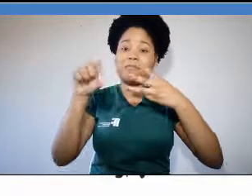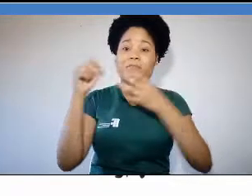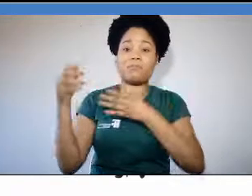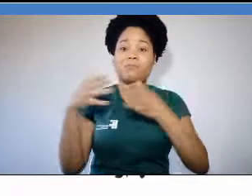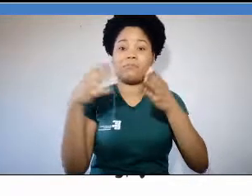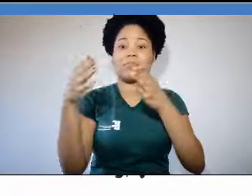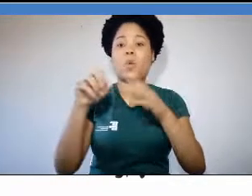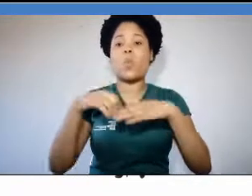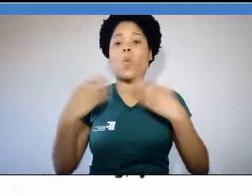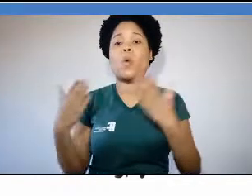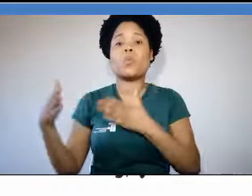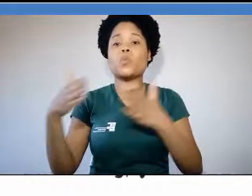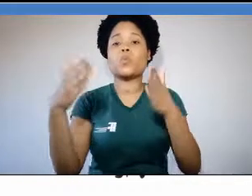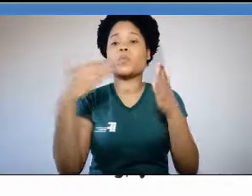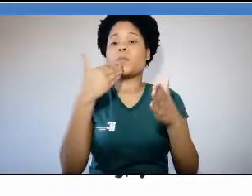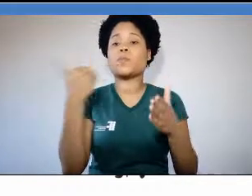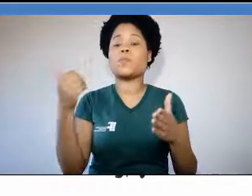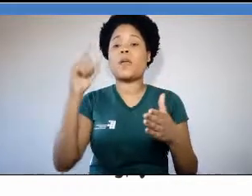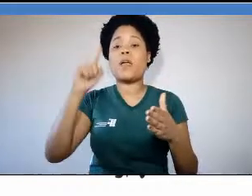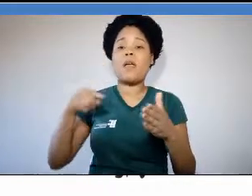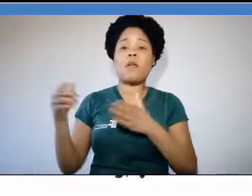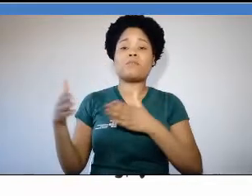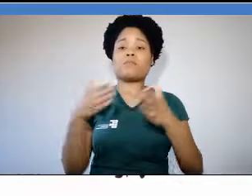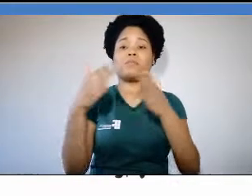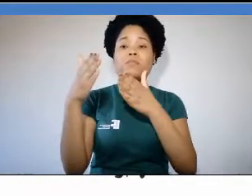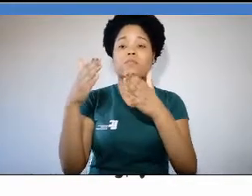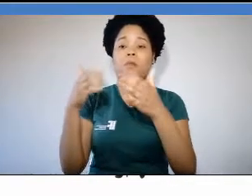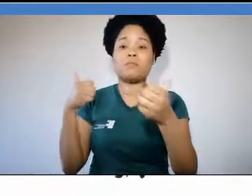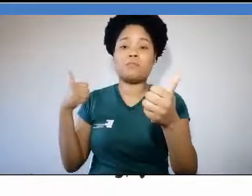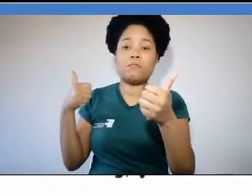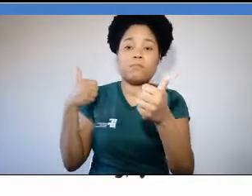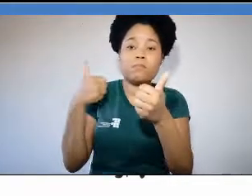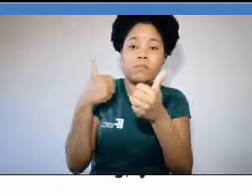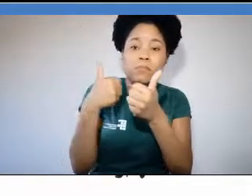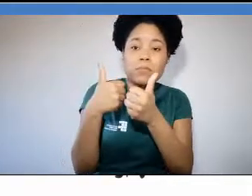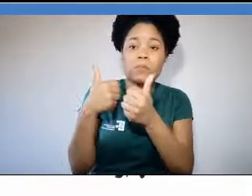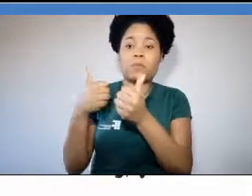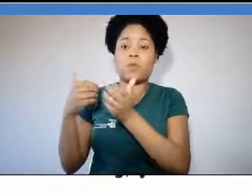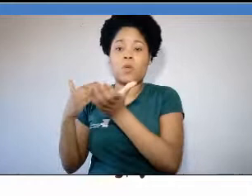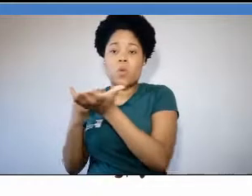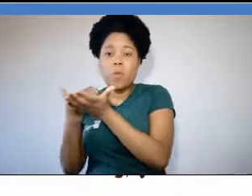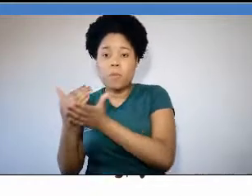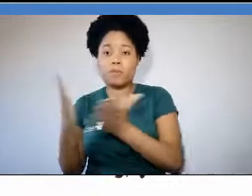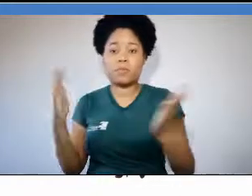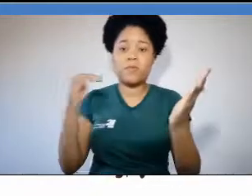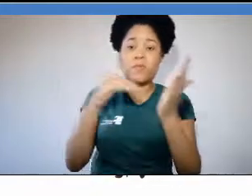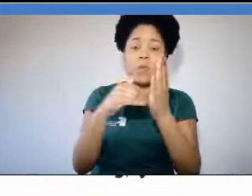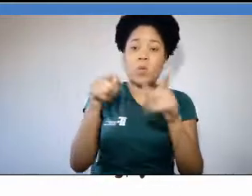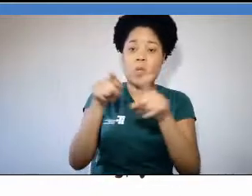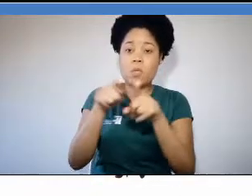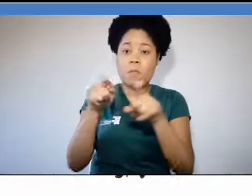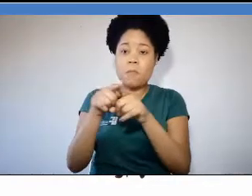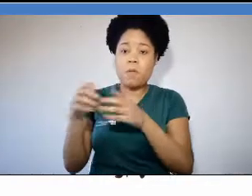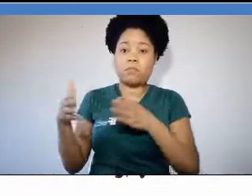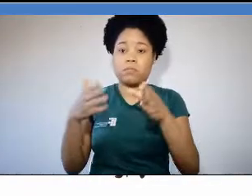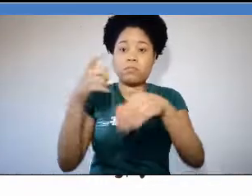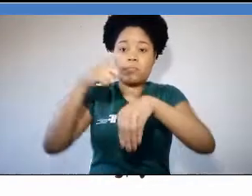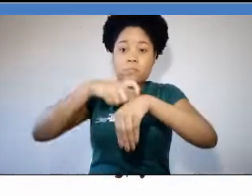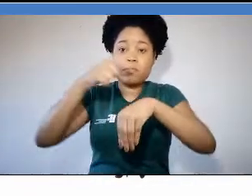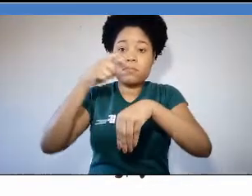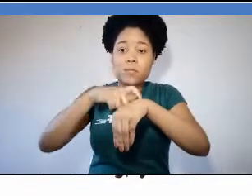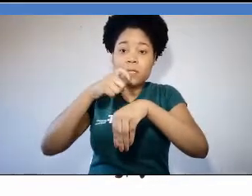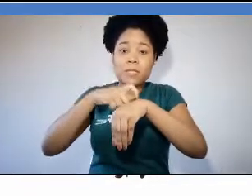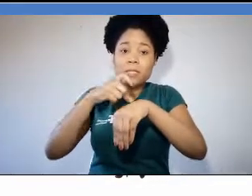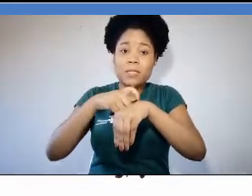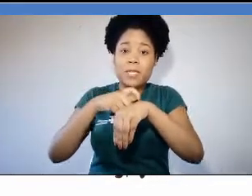Então, o que é a melhor rota? É a rota que tem a menor distância física entre a origem e o destino e, ao mesmo tempo,